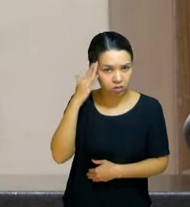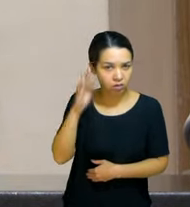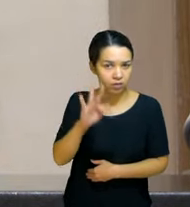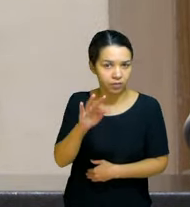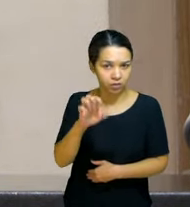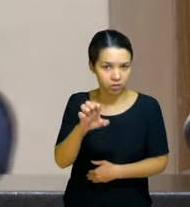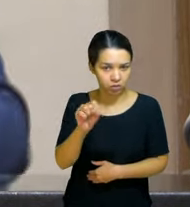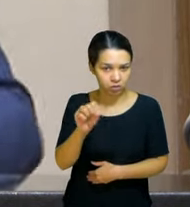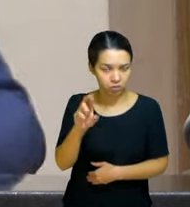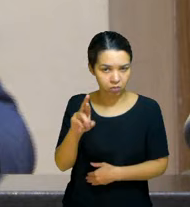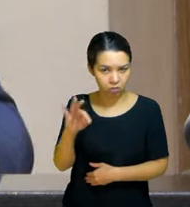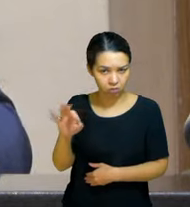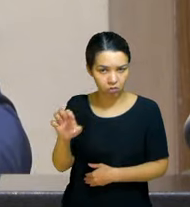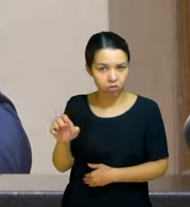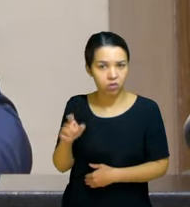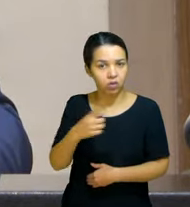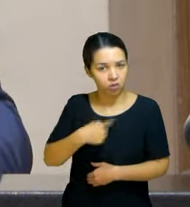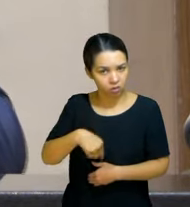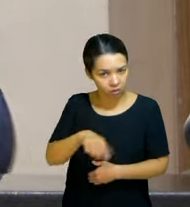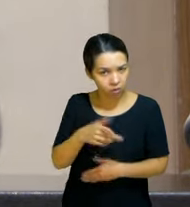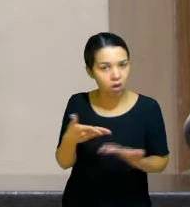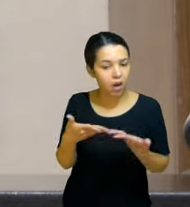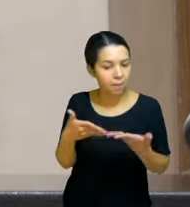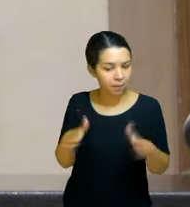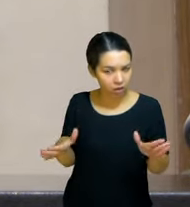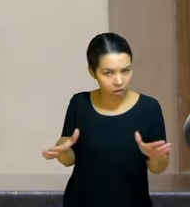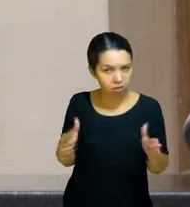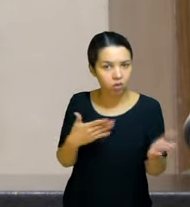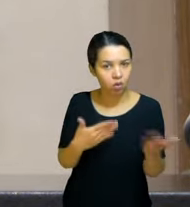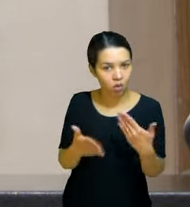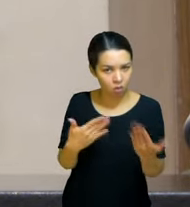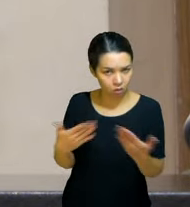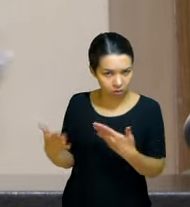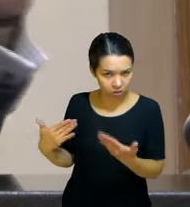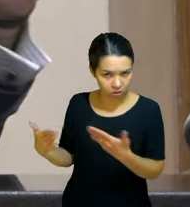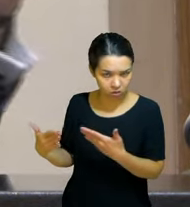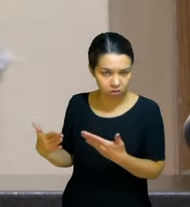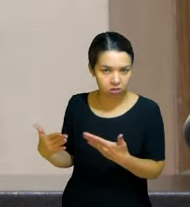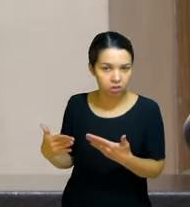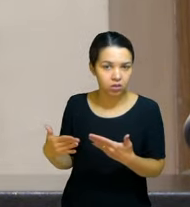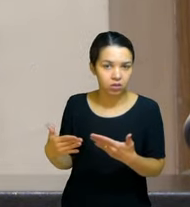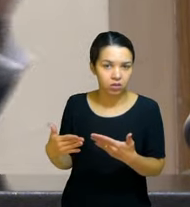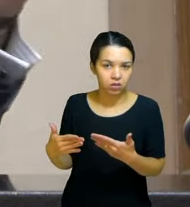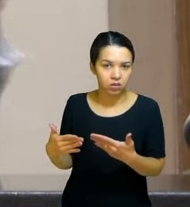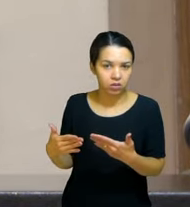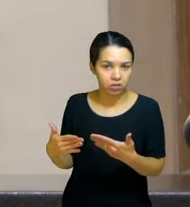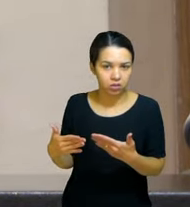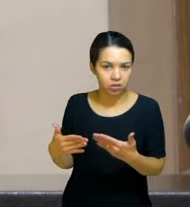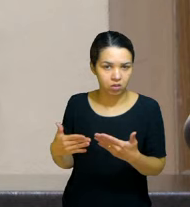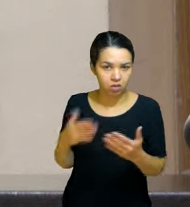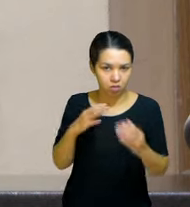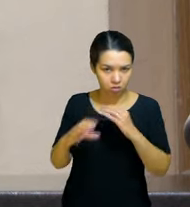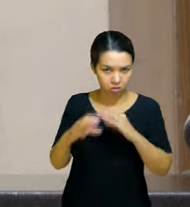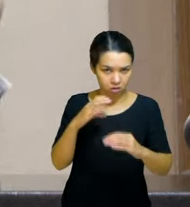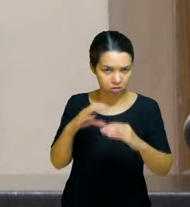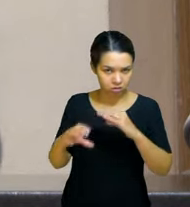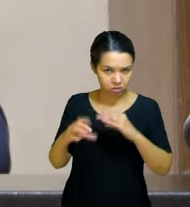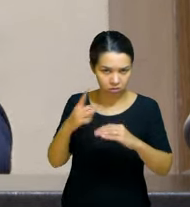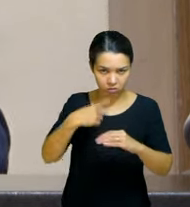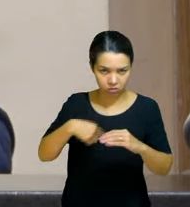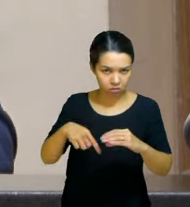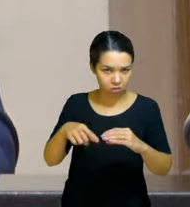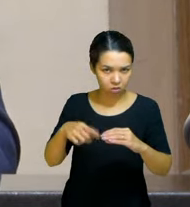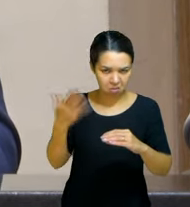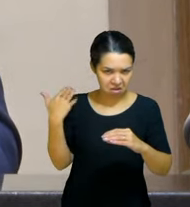FESPORT. Nós estamos abertos ao diálogo e, que fique dito, nunca cessamos o canal de diálogo com ninguém, nunca